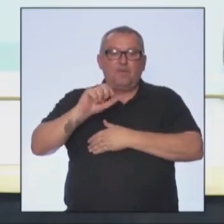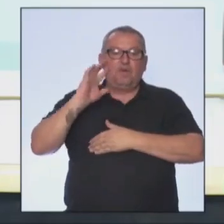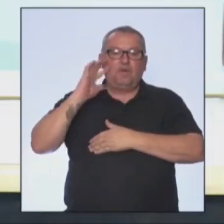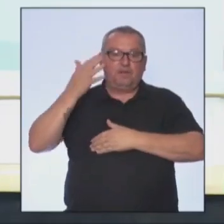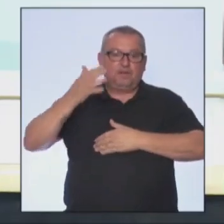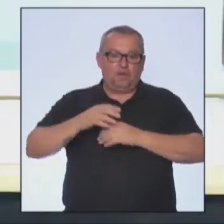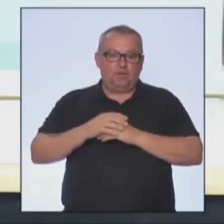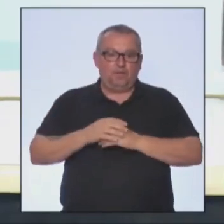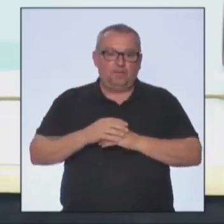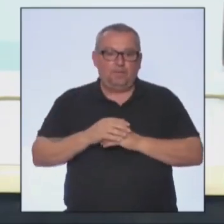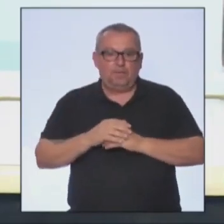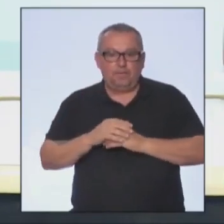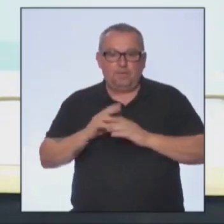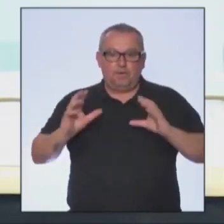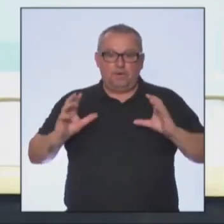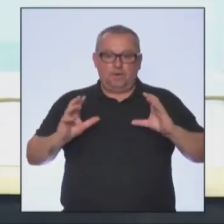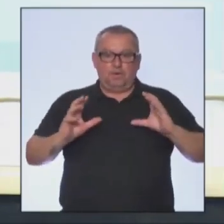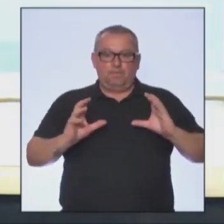acontecer.